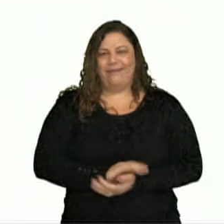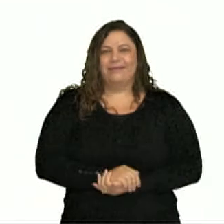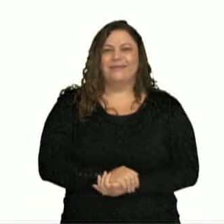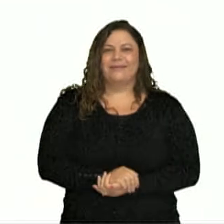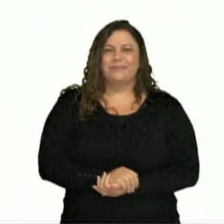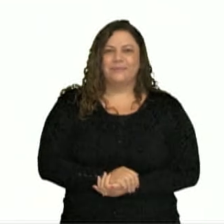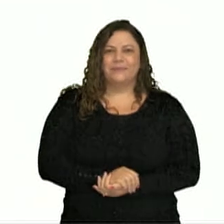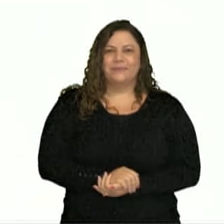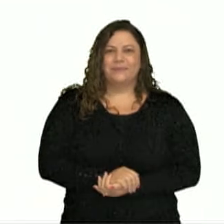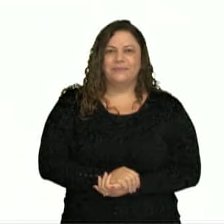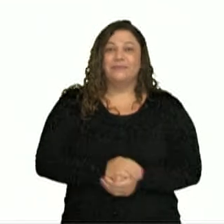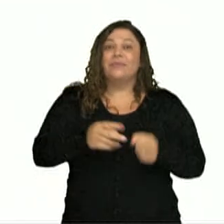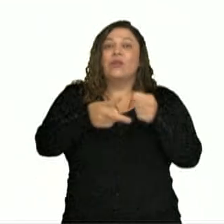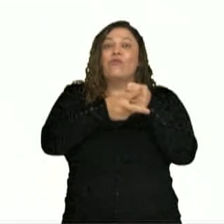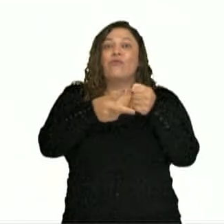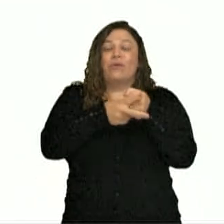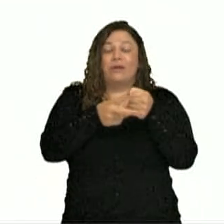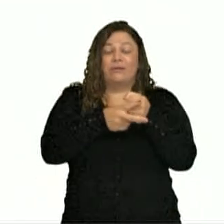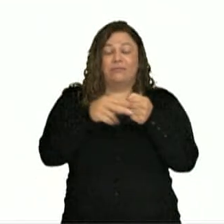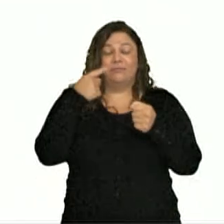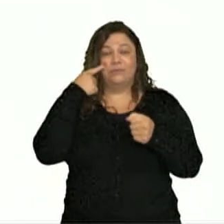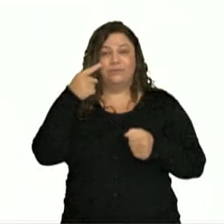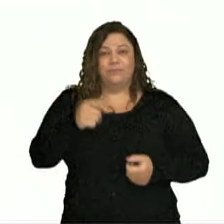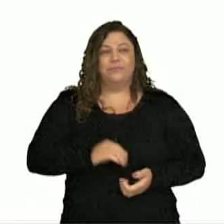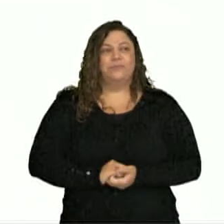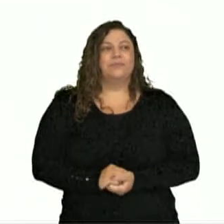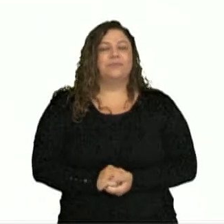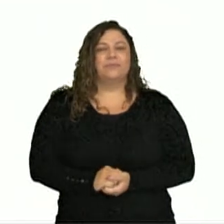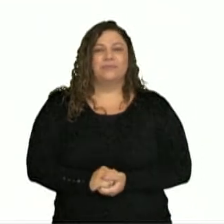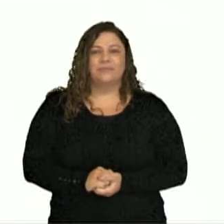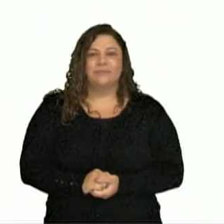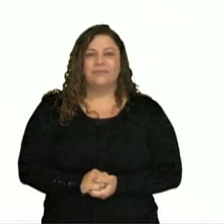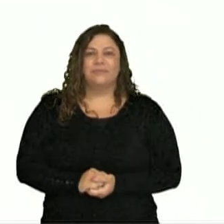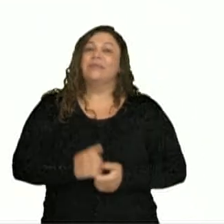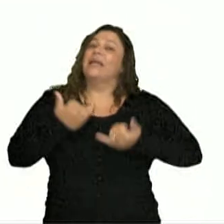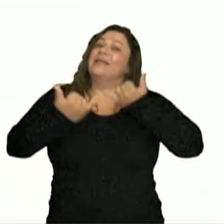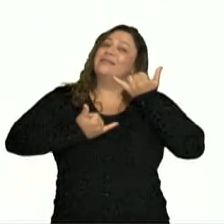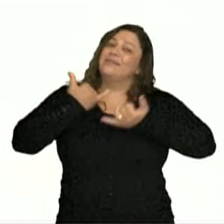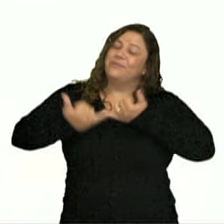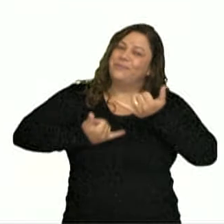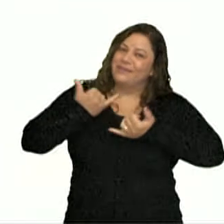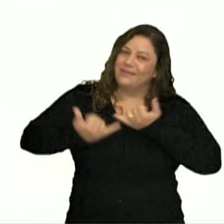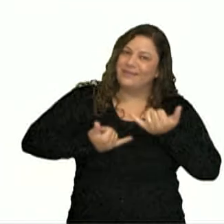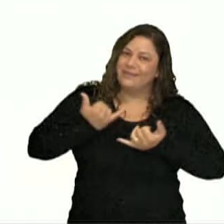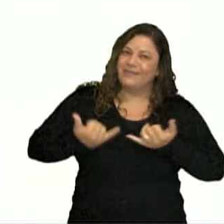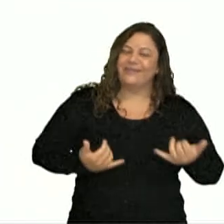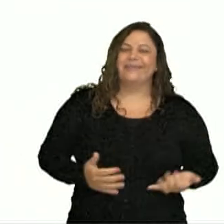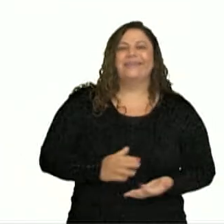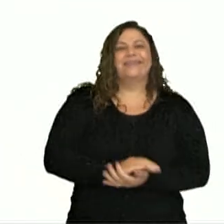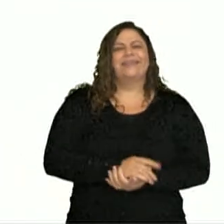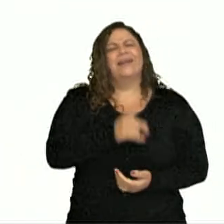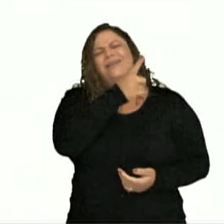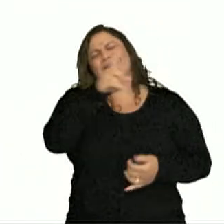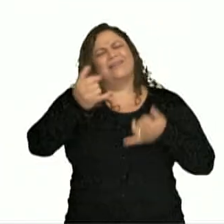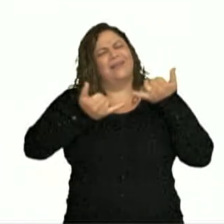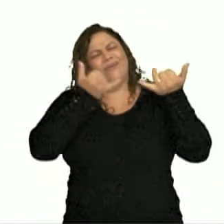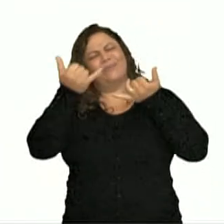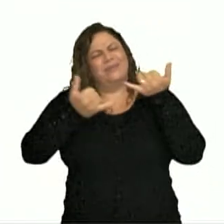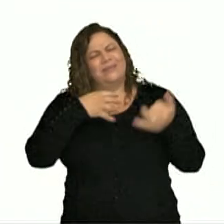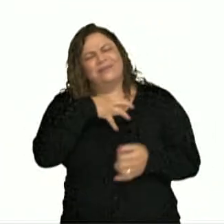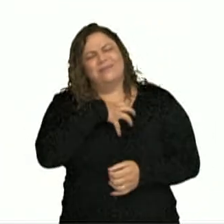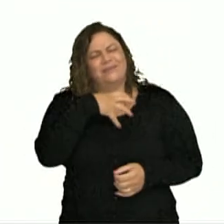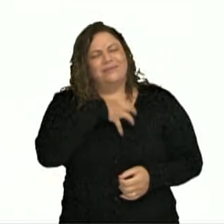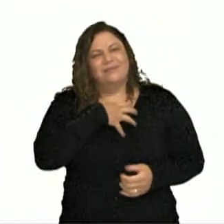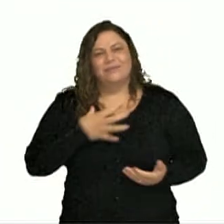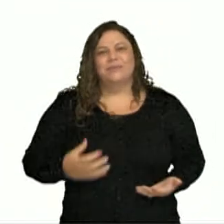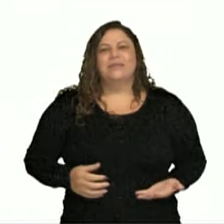favor. Verbo jugar. Aqui o sentido é brincar nesse contexto. Não brinque com os meus sentimentos.